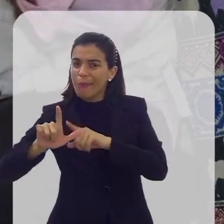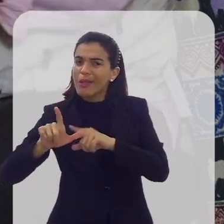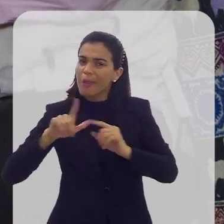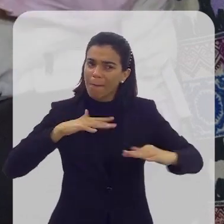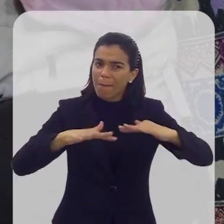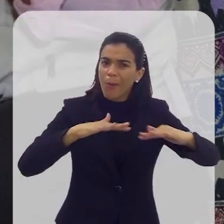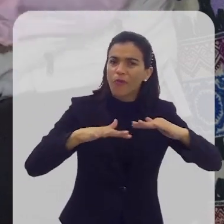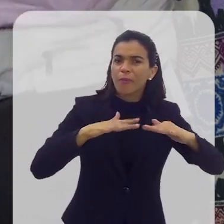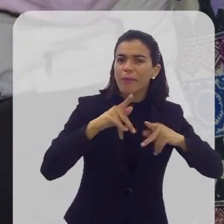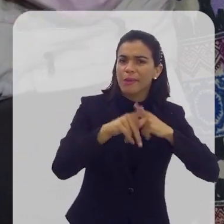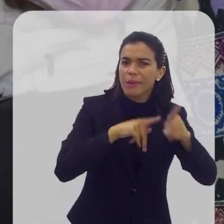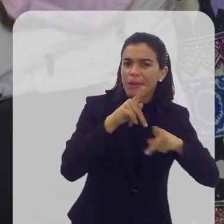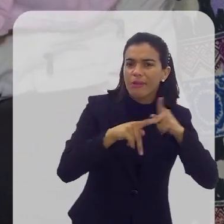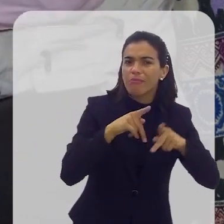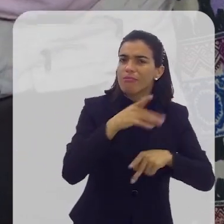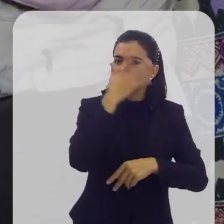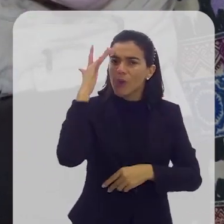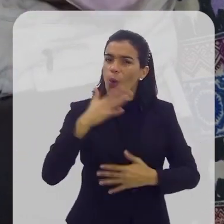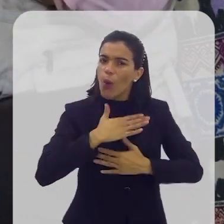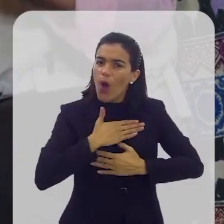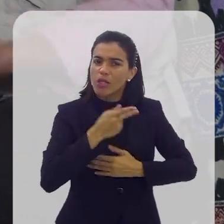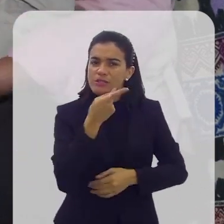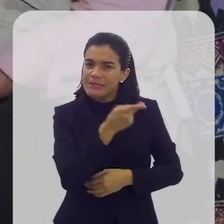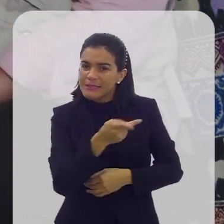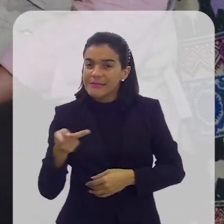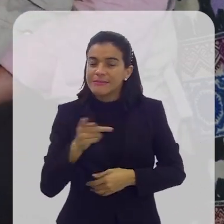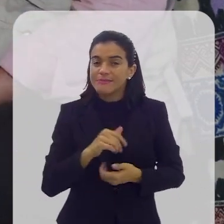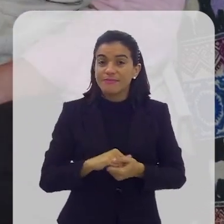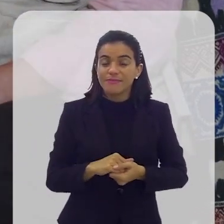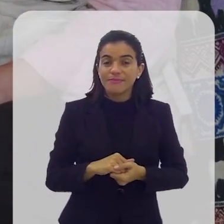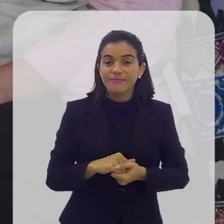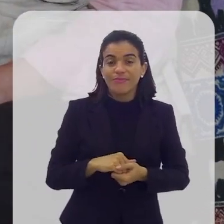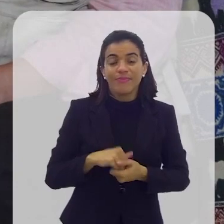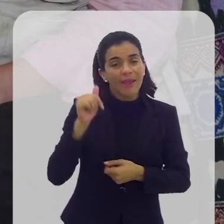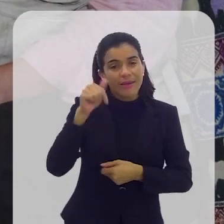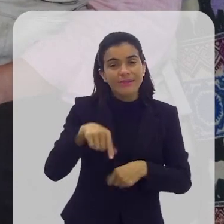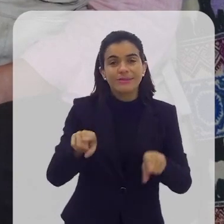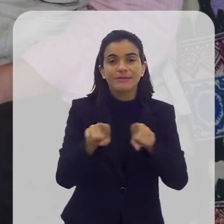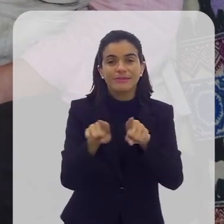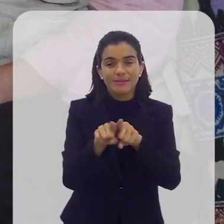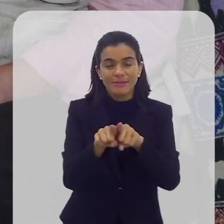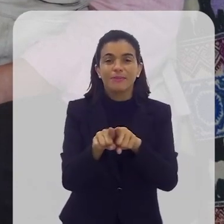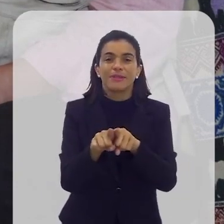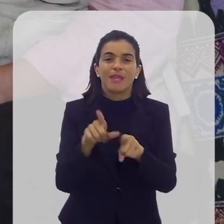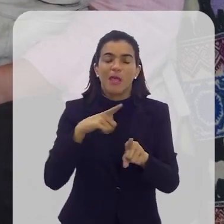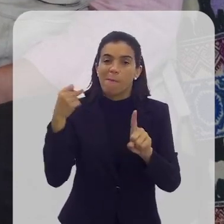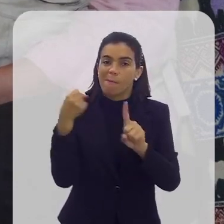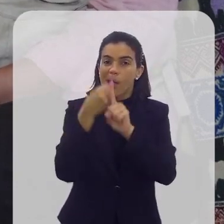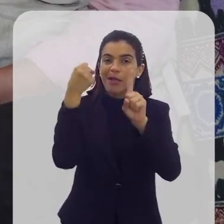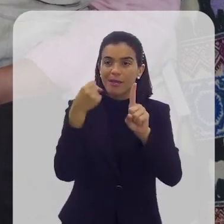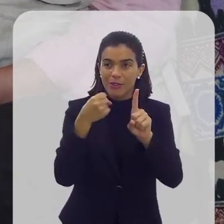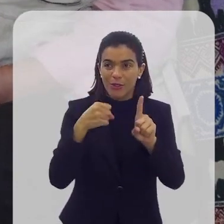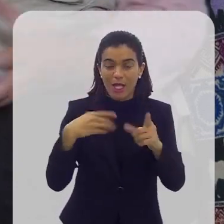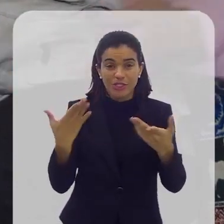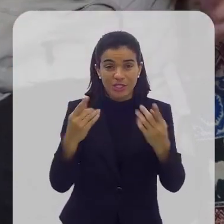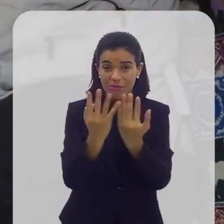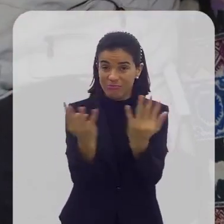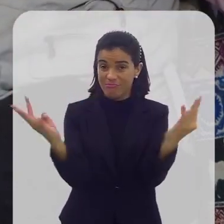dizer, interferente, produzindo danos. Sim. O palácio sofreu danos, ele foi inclinado para frente, né? Até hoje